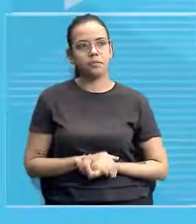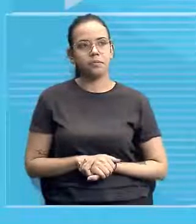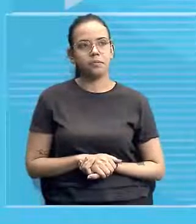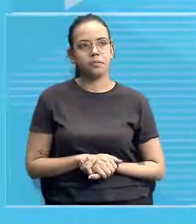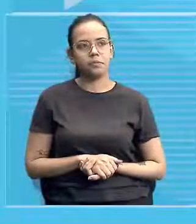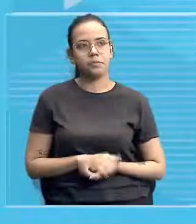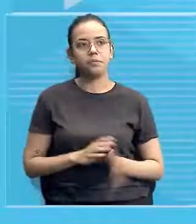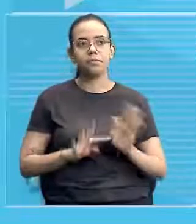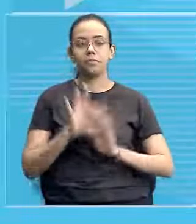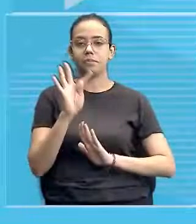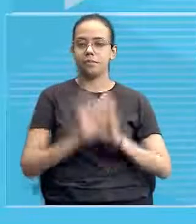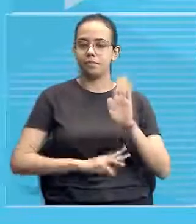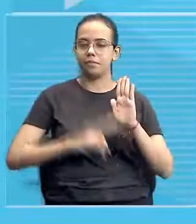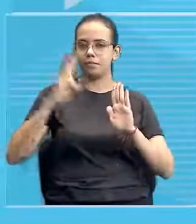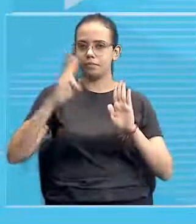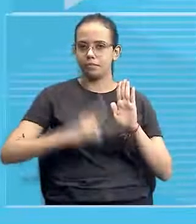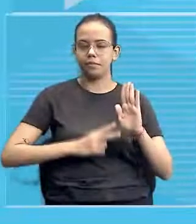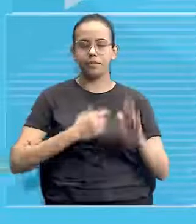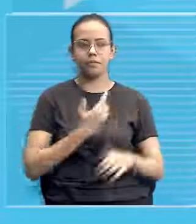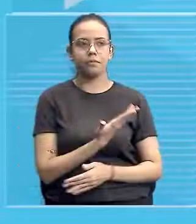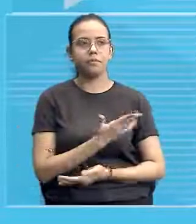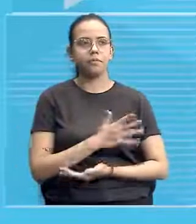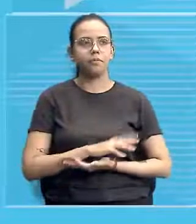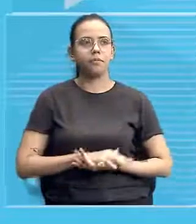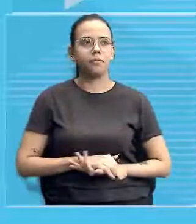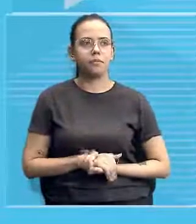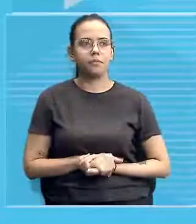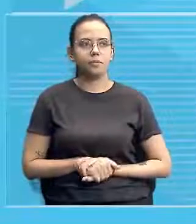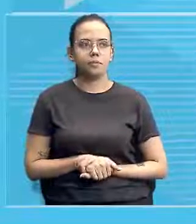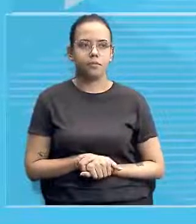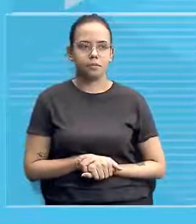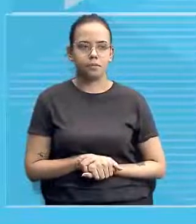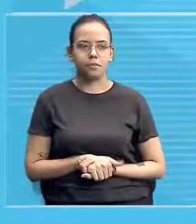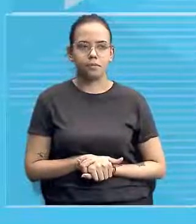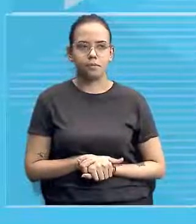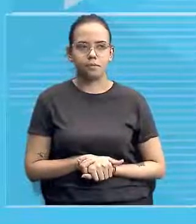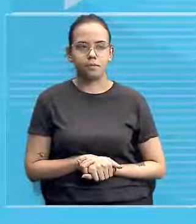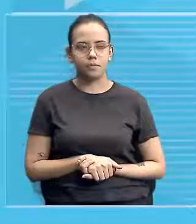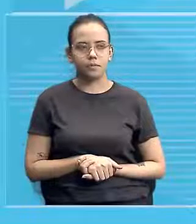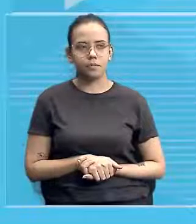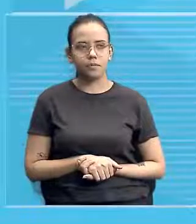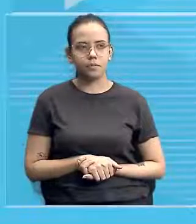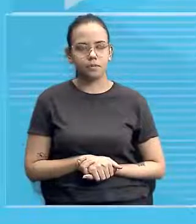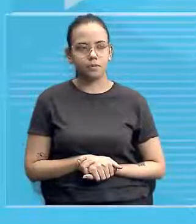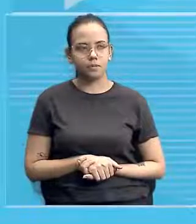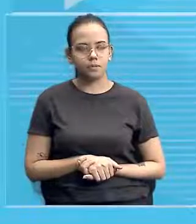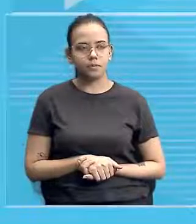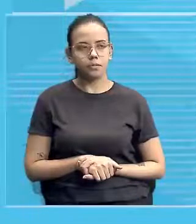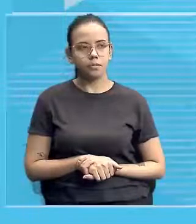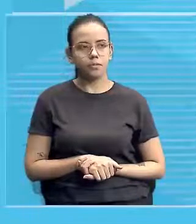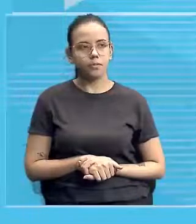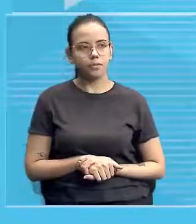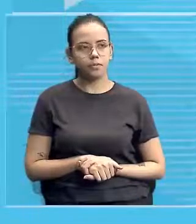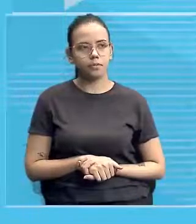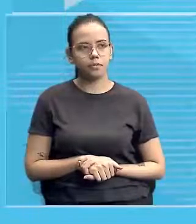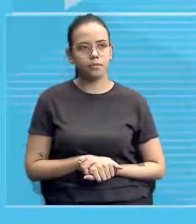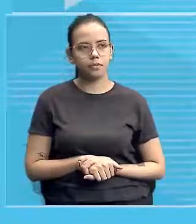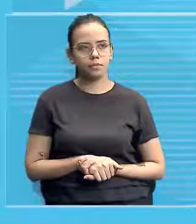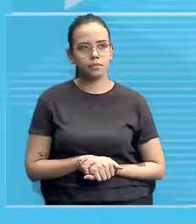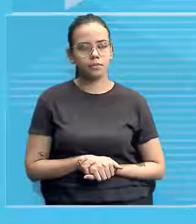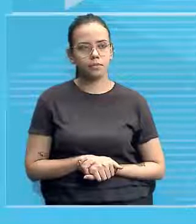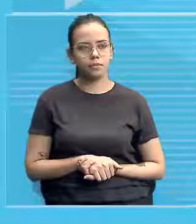pela presença de certos hormônios ou de qualquer outro traço